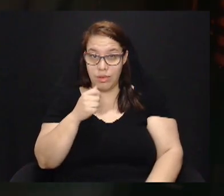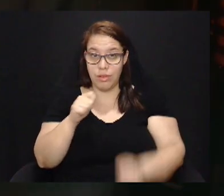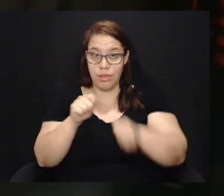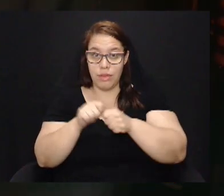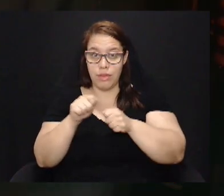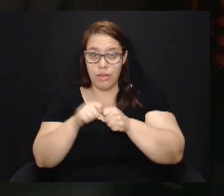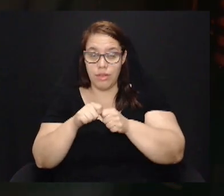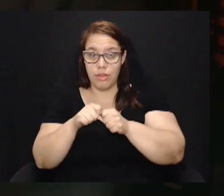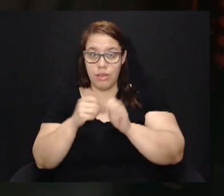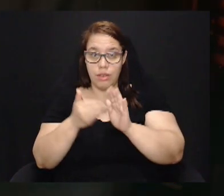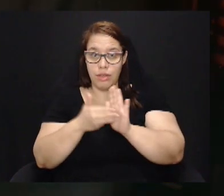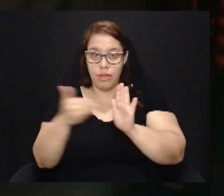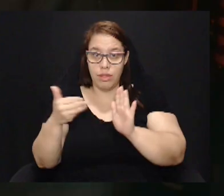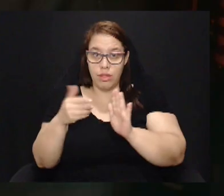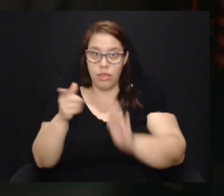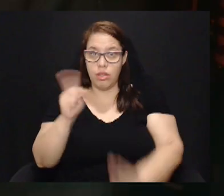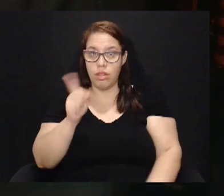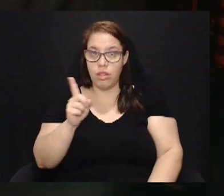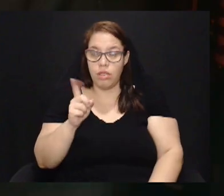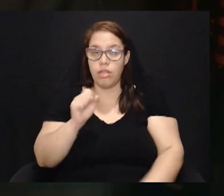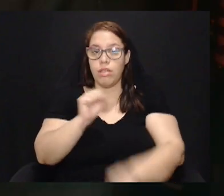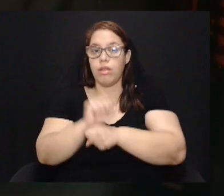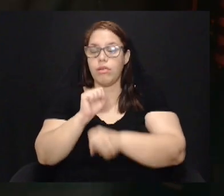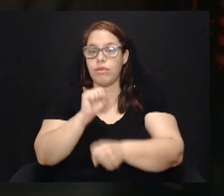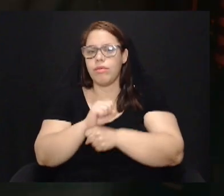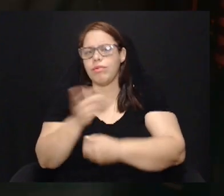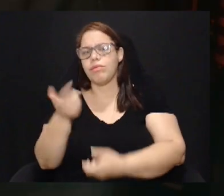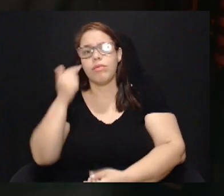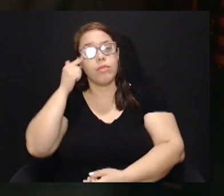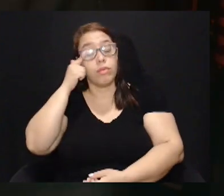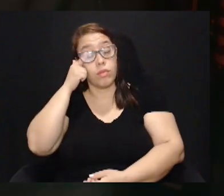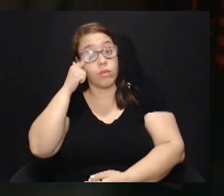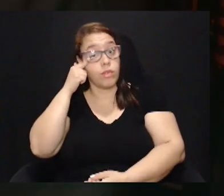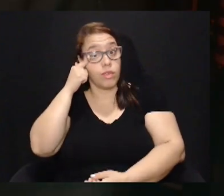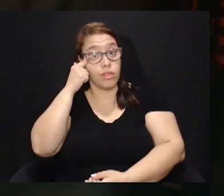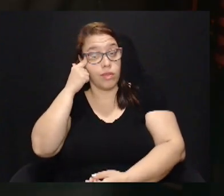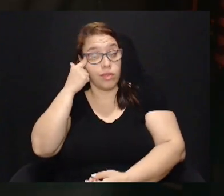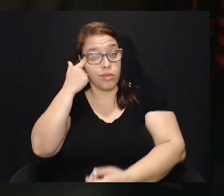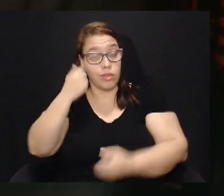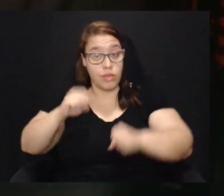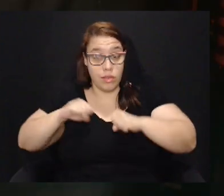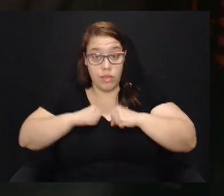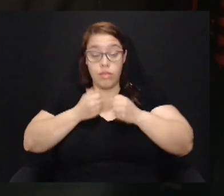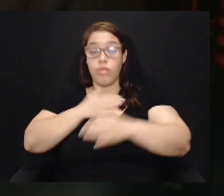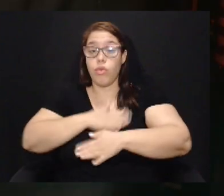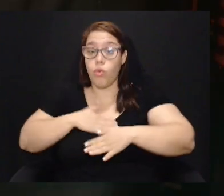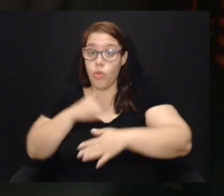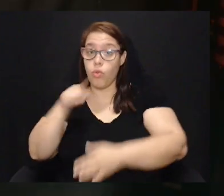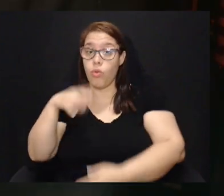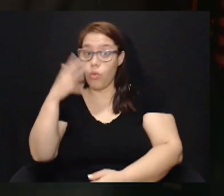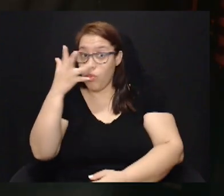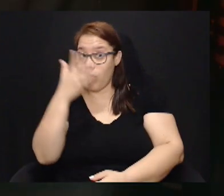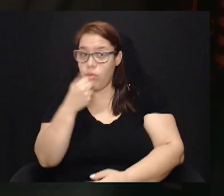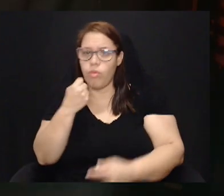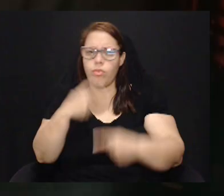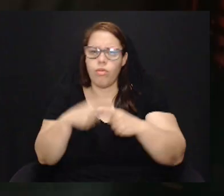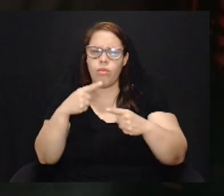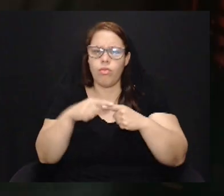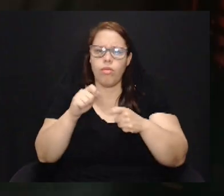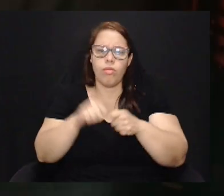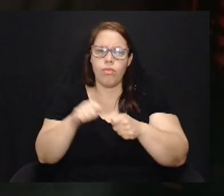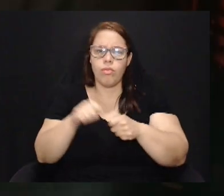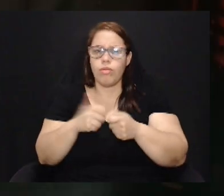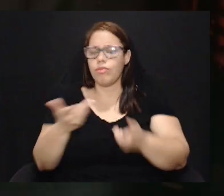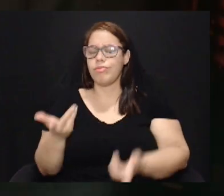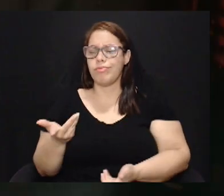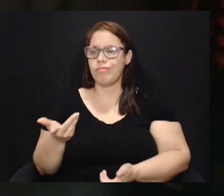pouquinho aqui, não, pera lá, né, olha só o esforço que eu tive, olha que gostoso que é, olha que bonitinho, por que eu vou fazer uma coisa que, né,